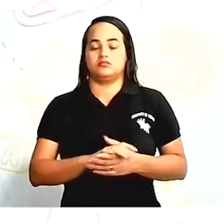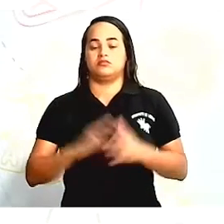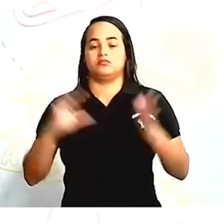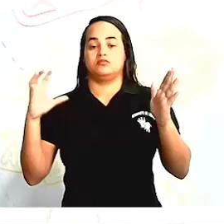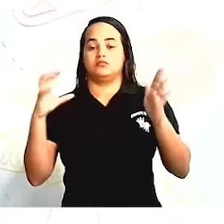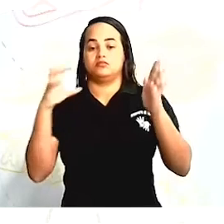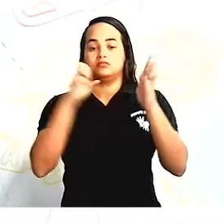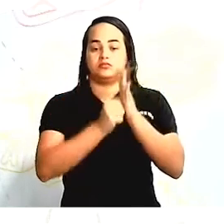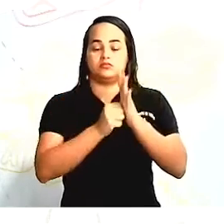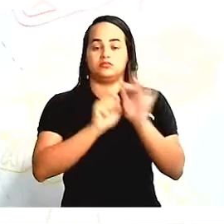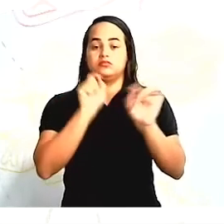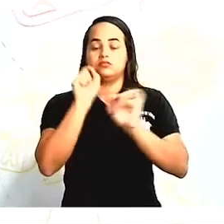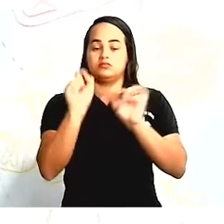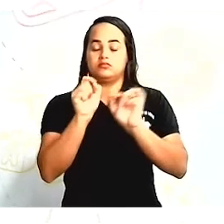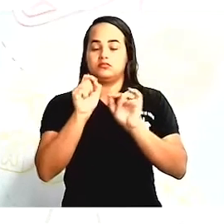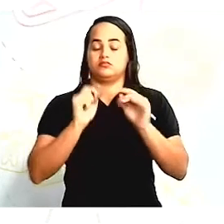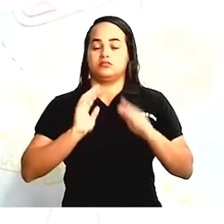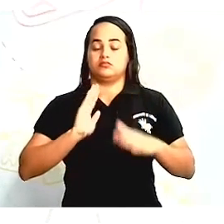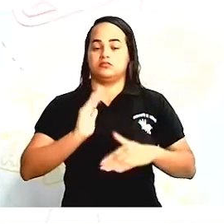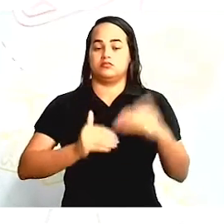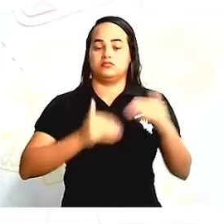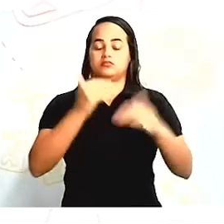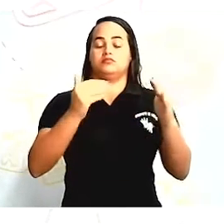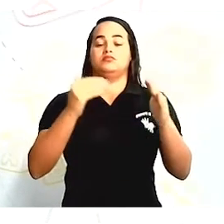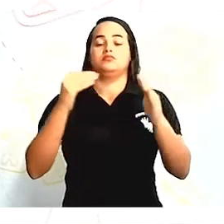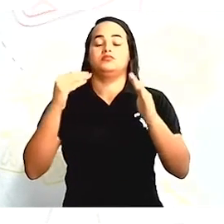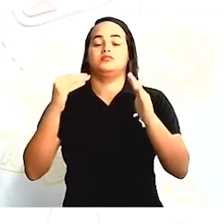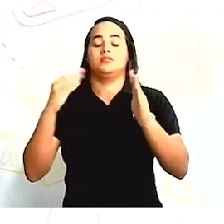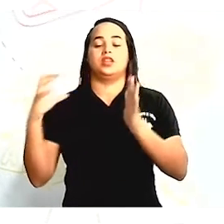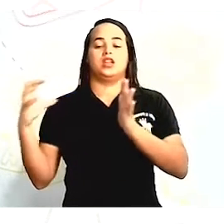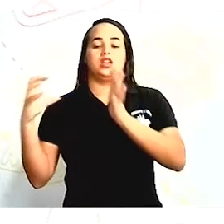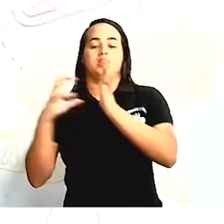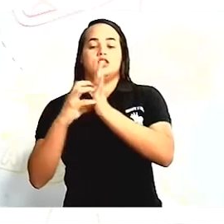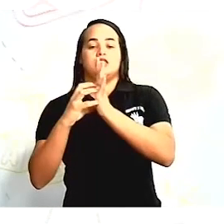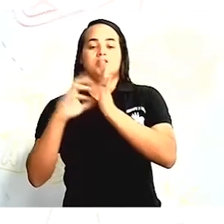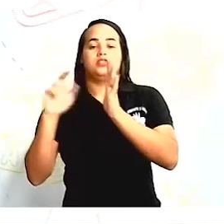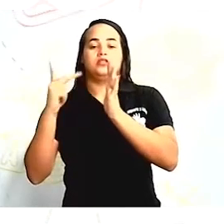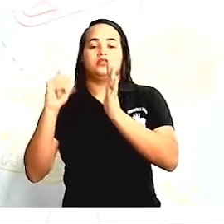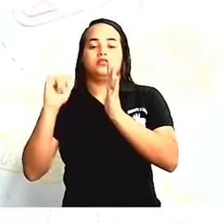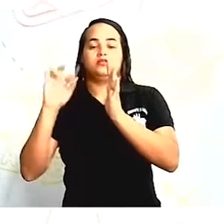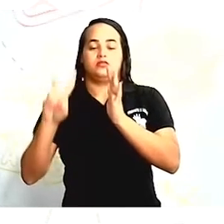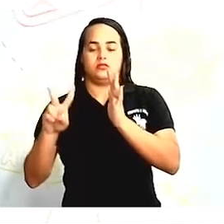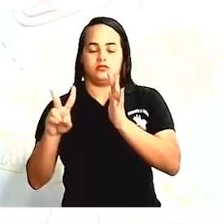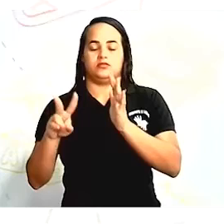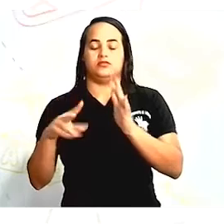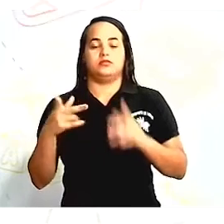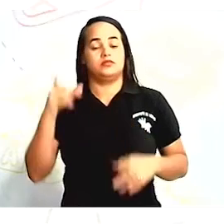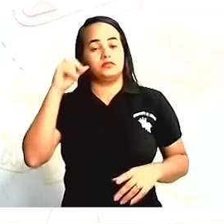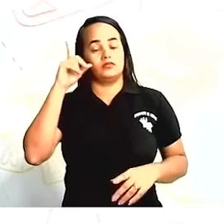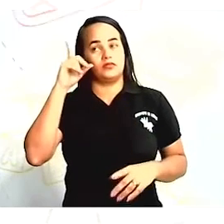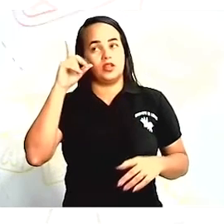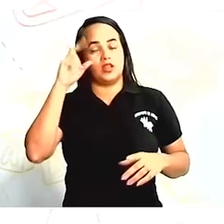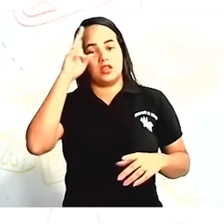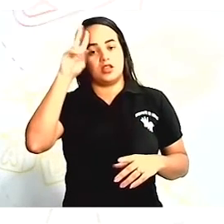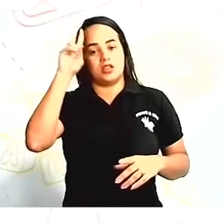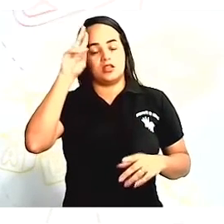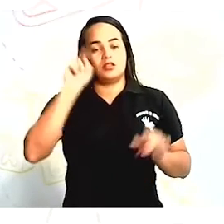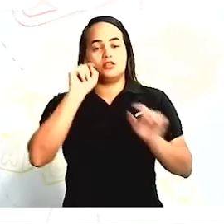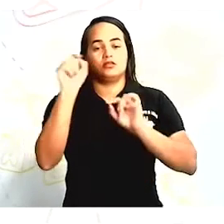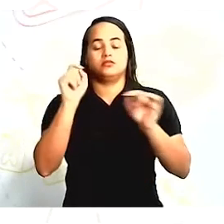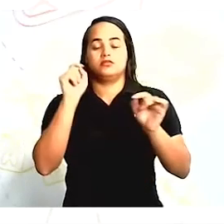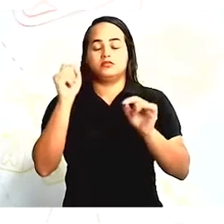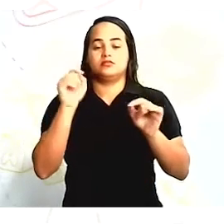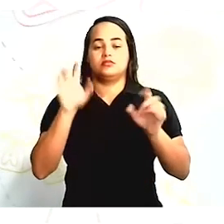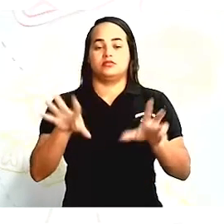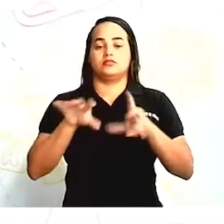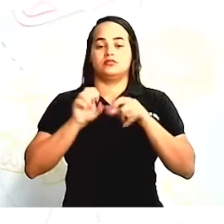mais avançado do vírus da HIV. Então, o que é que a AIDS vai afetar? Lembra? Os linfócitos T, ou